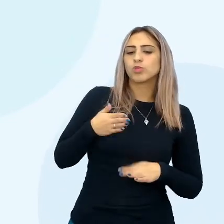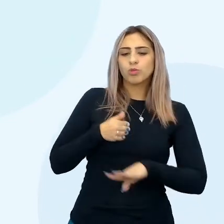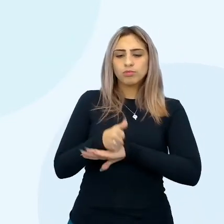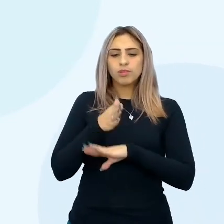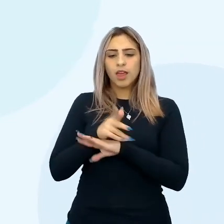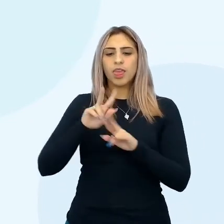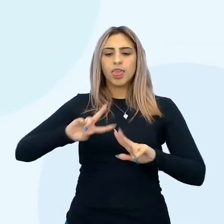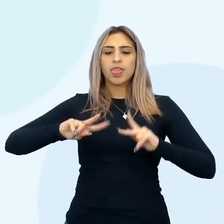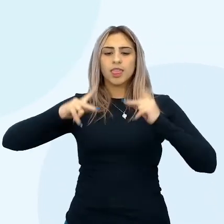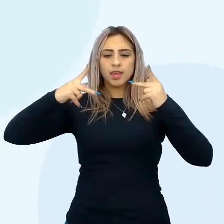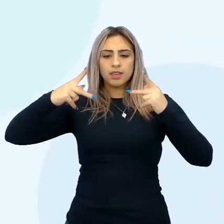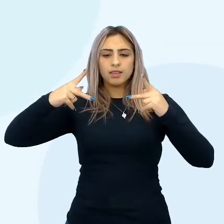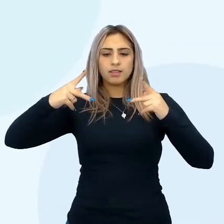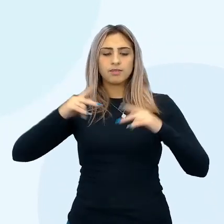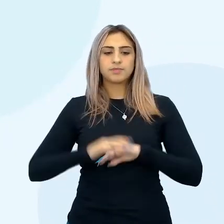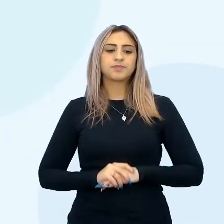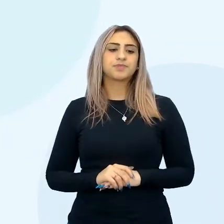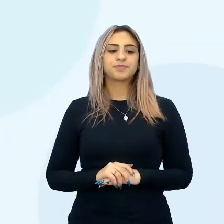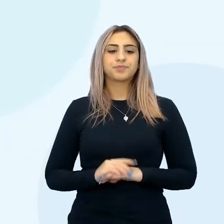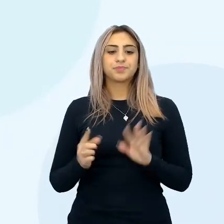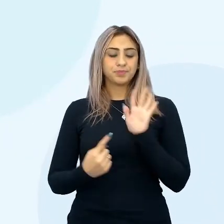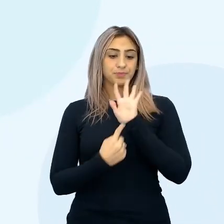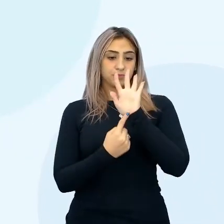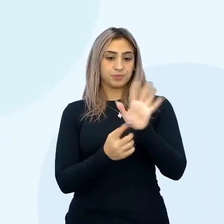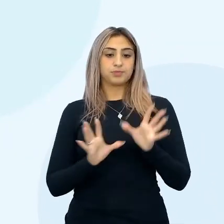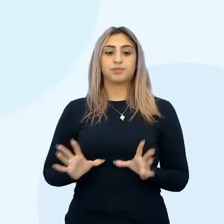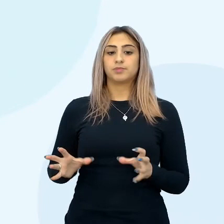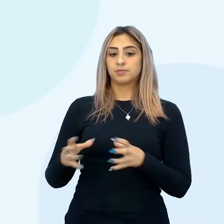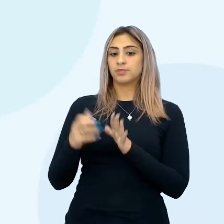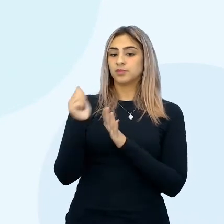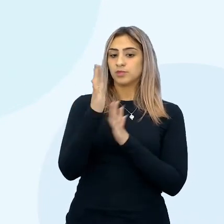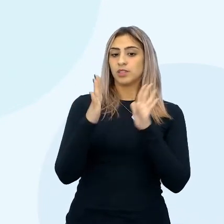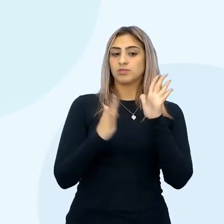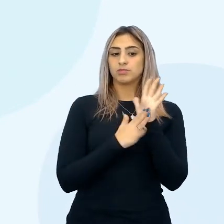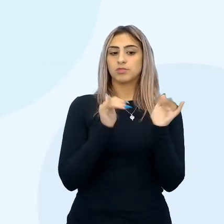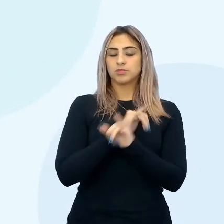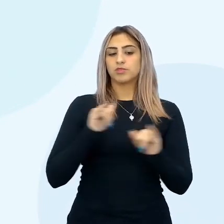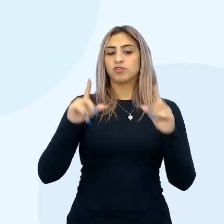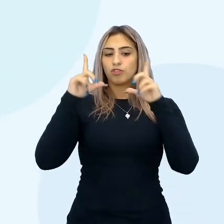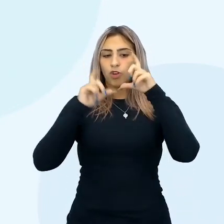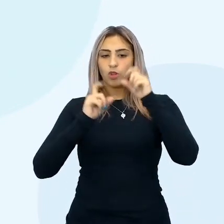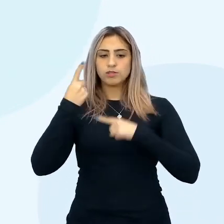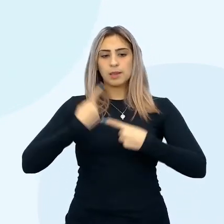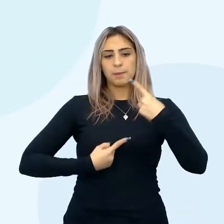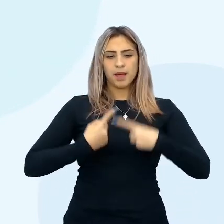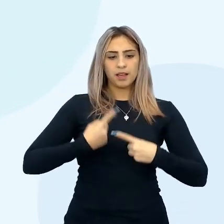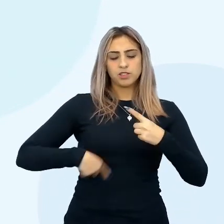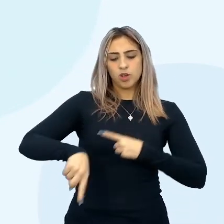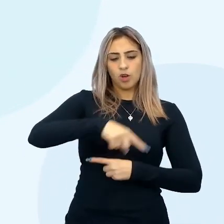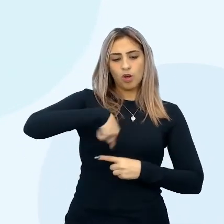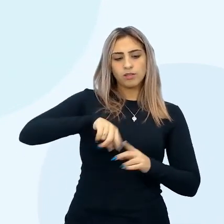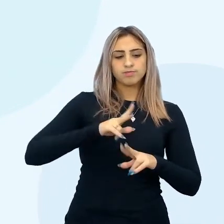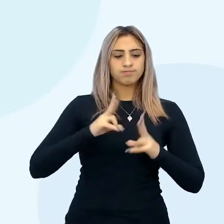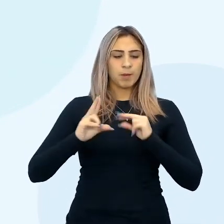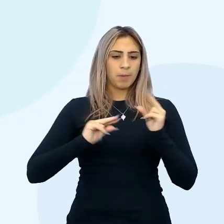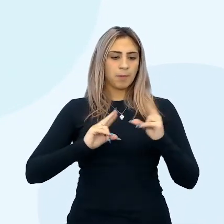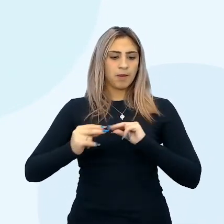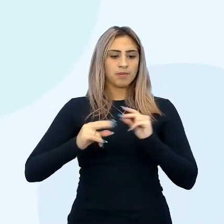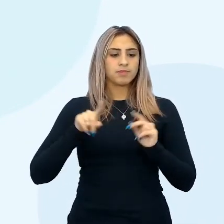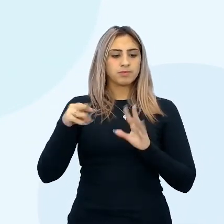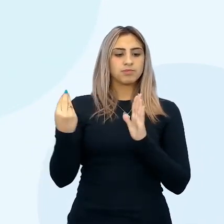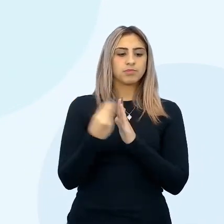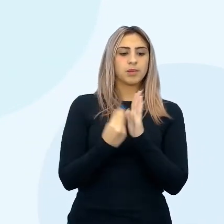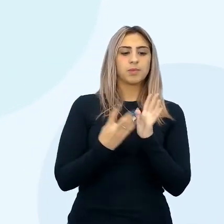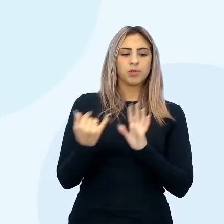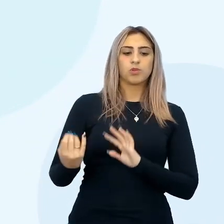link, diga o que você achou. Passo 7. A apresentação do clube e suas atividades, exposição de fotos, debates, roda de conversa. Esse registro também é